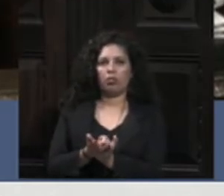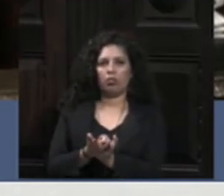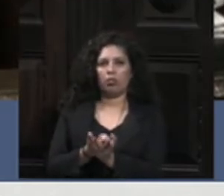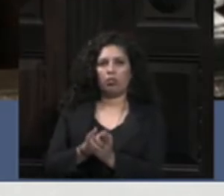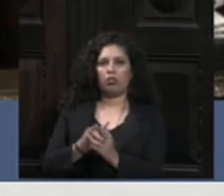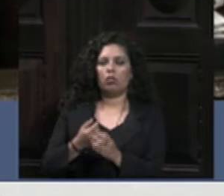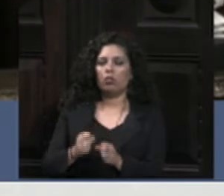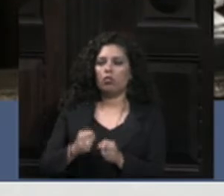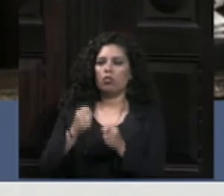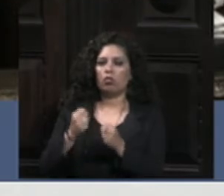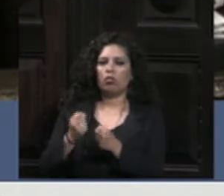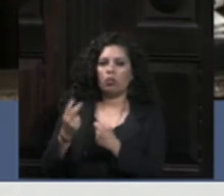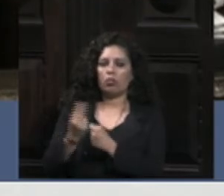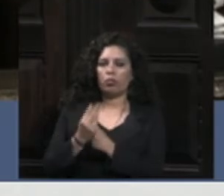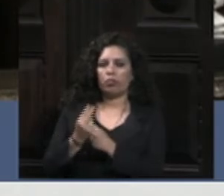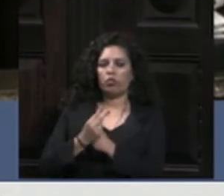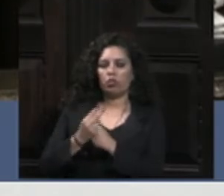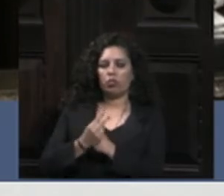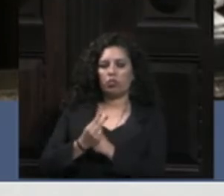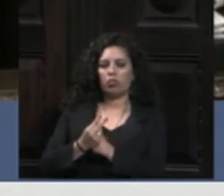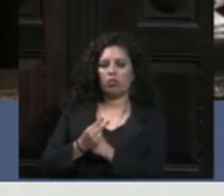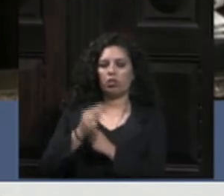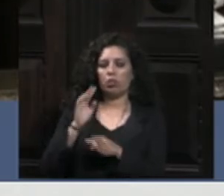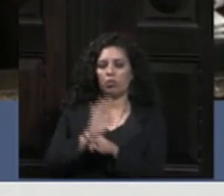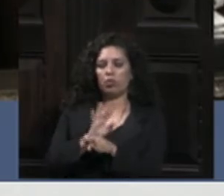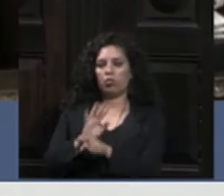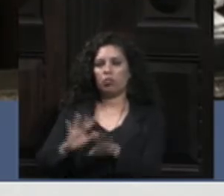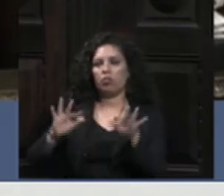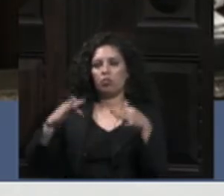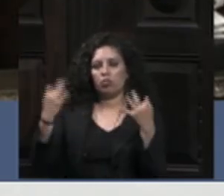recursos para um Estado falido.